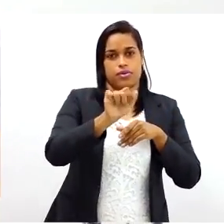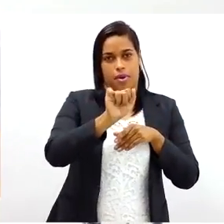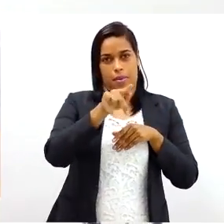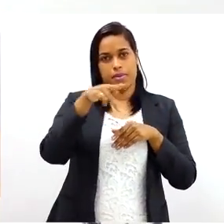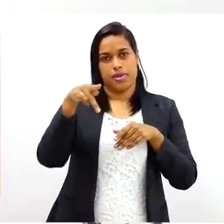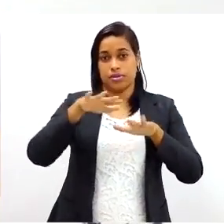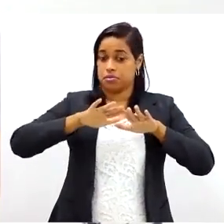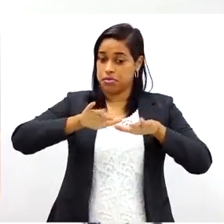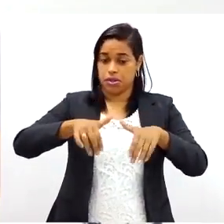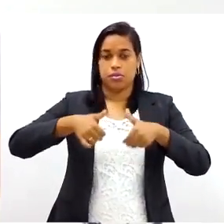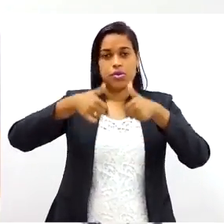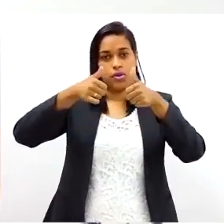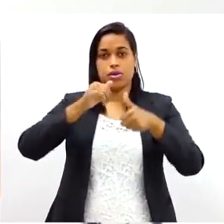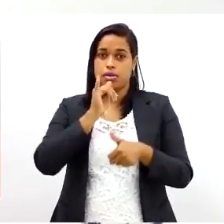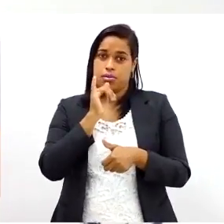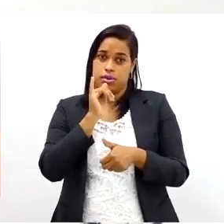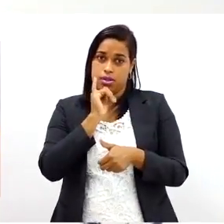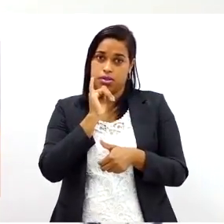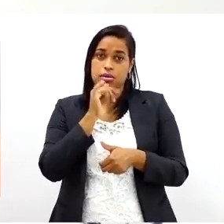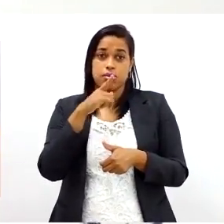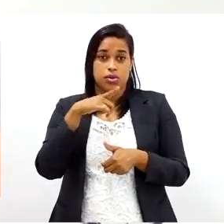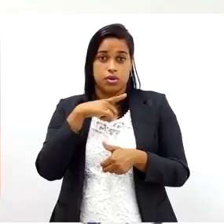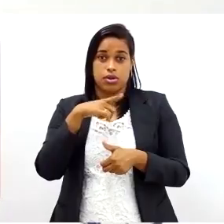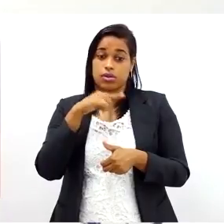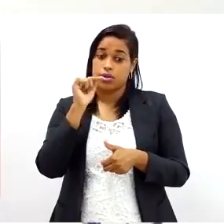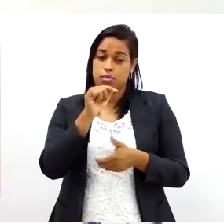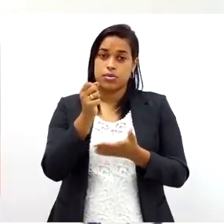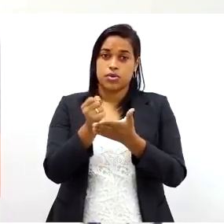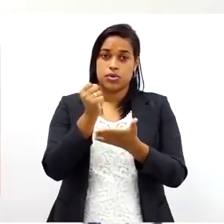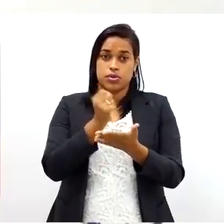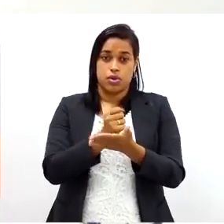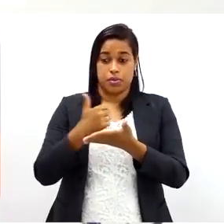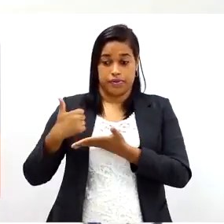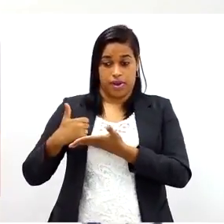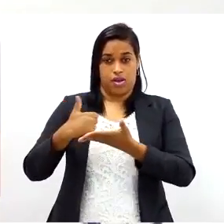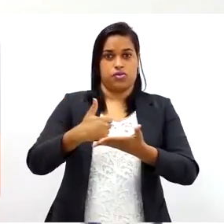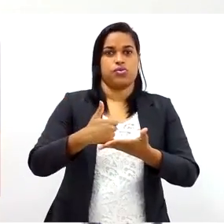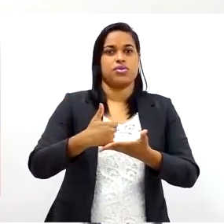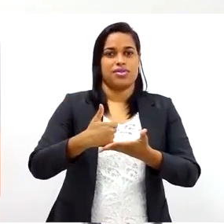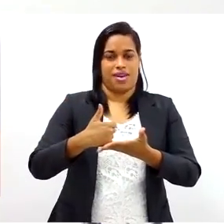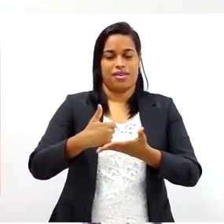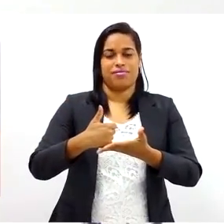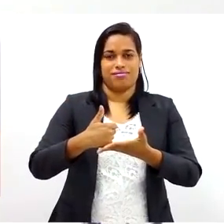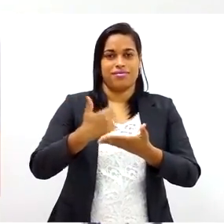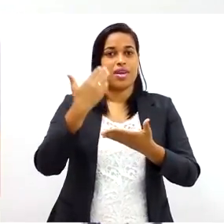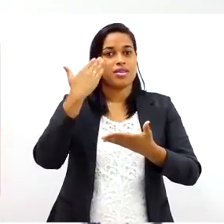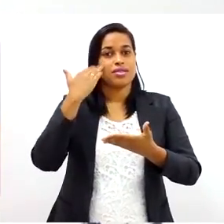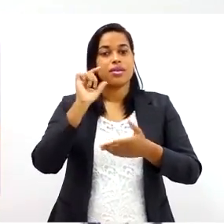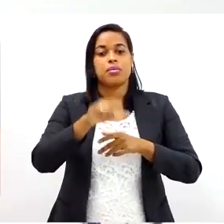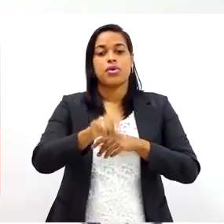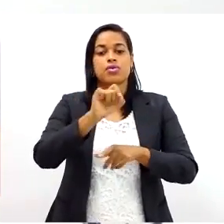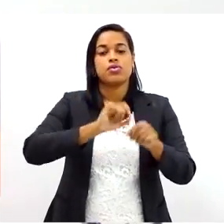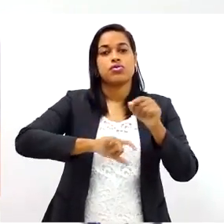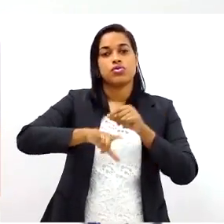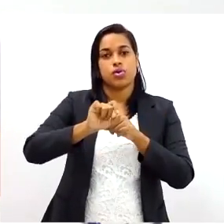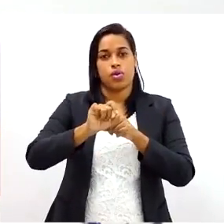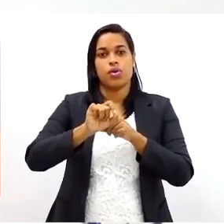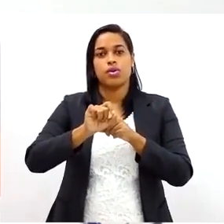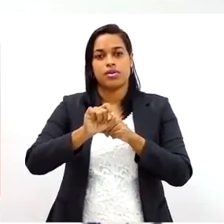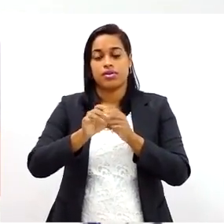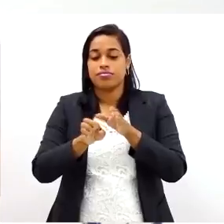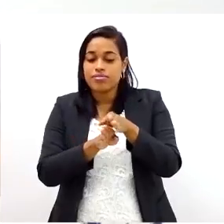para melhorá-lo, por exemplo, e temos aí um documento que vai nos ajudar a saber as decisões que foram tomadas ali para